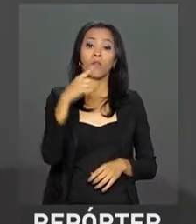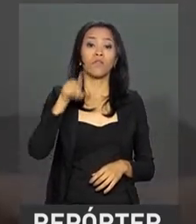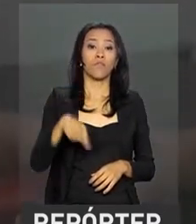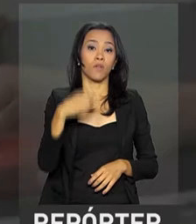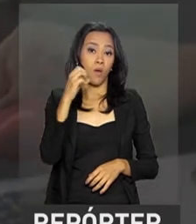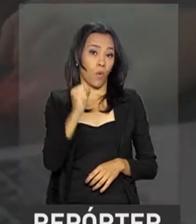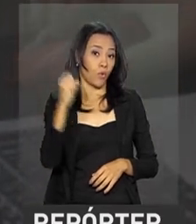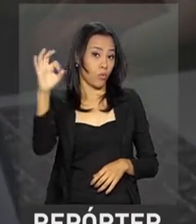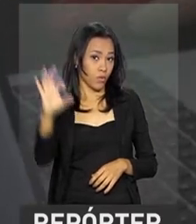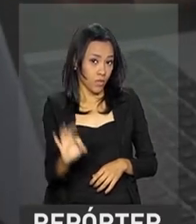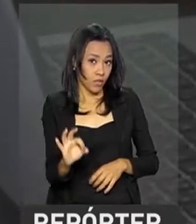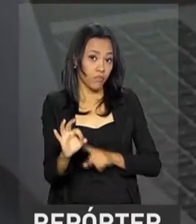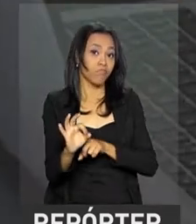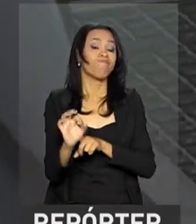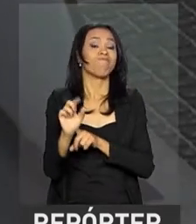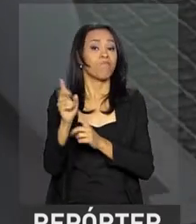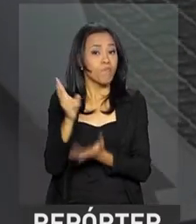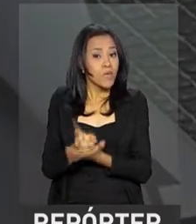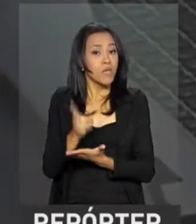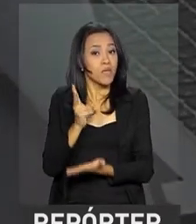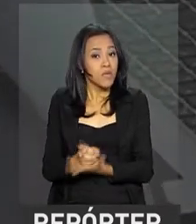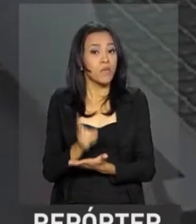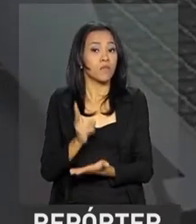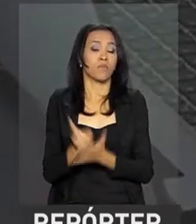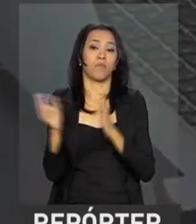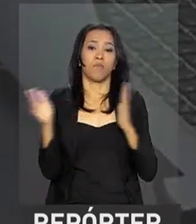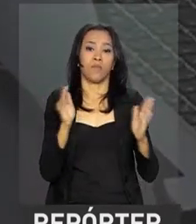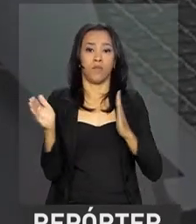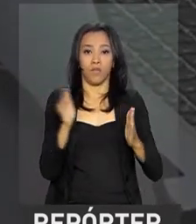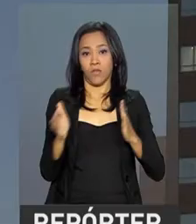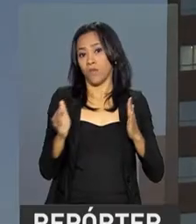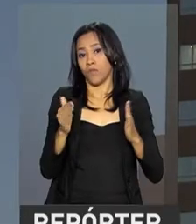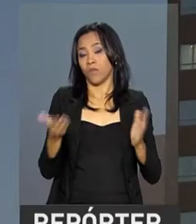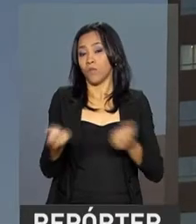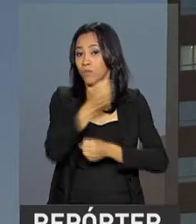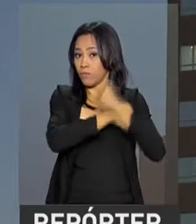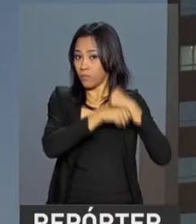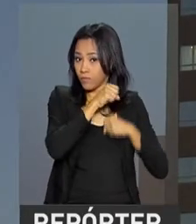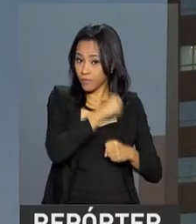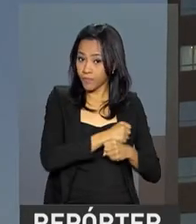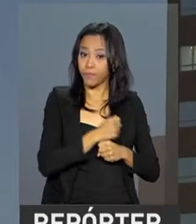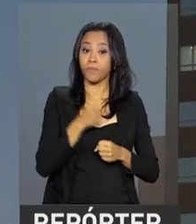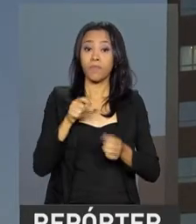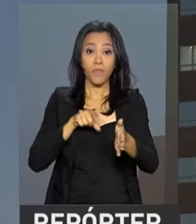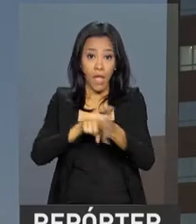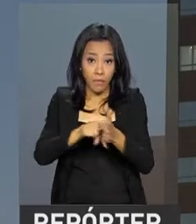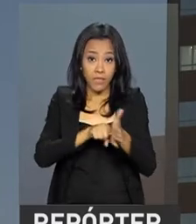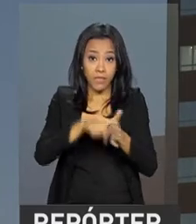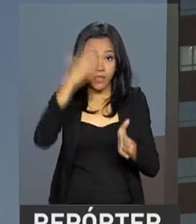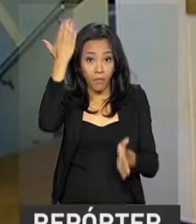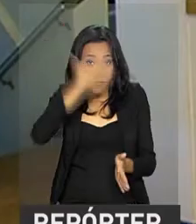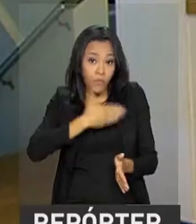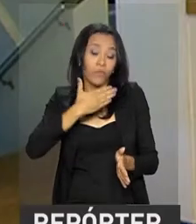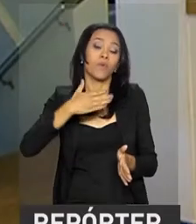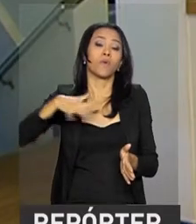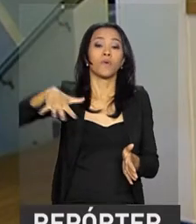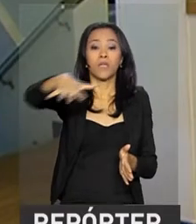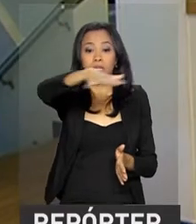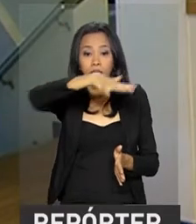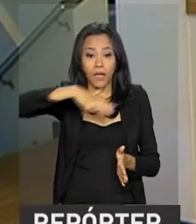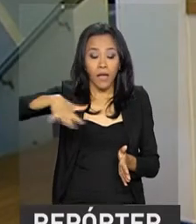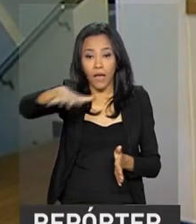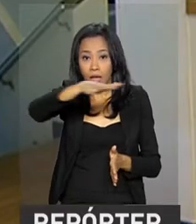cento com relação ao mesmo período de 2010 16 a pesquisa mostrou que as atividades econômicas relacionadas